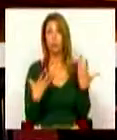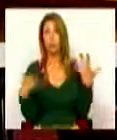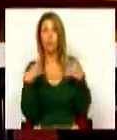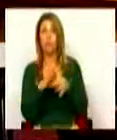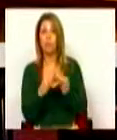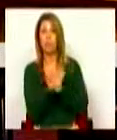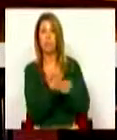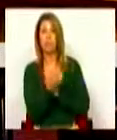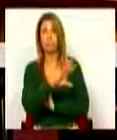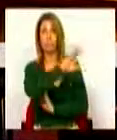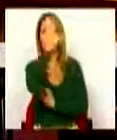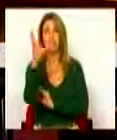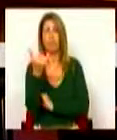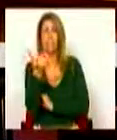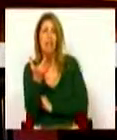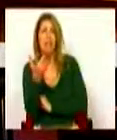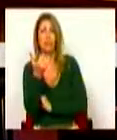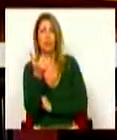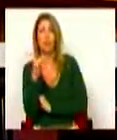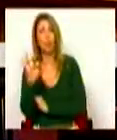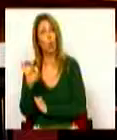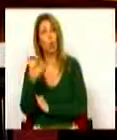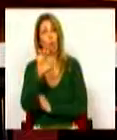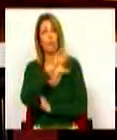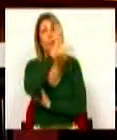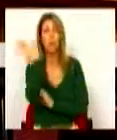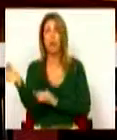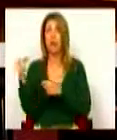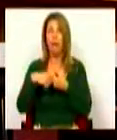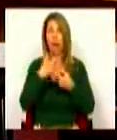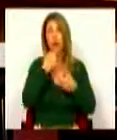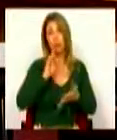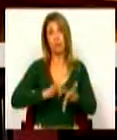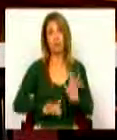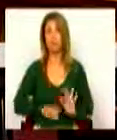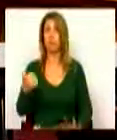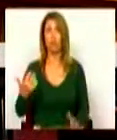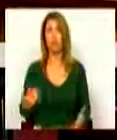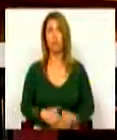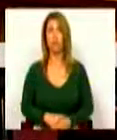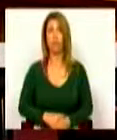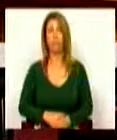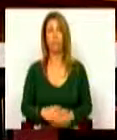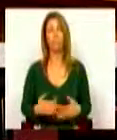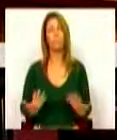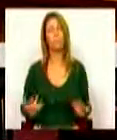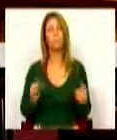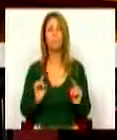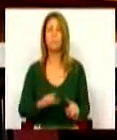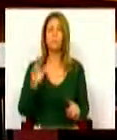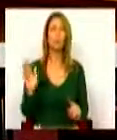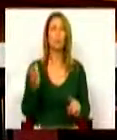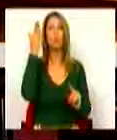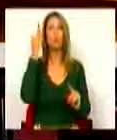ou 28 Estados-membros é, por isso, indispensável. Detenho assim nesta